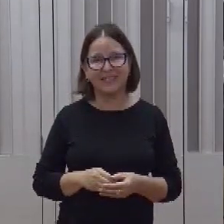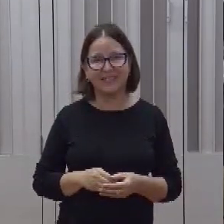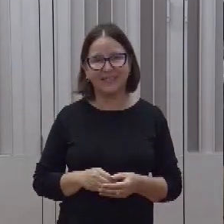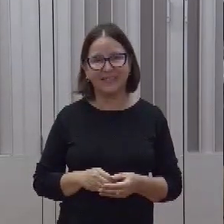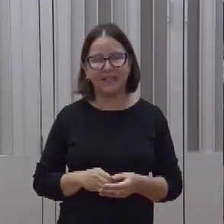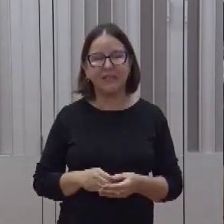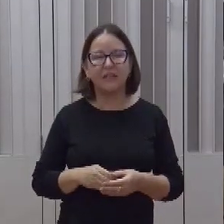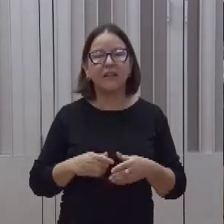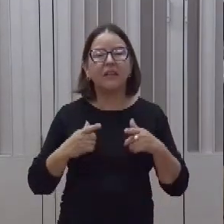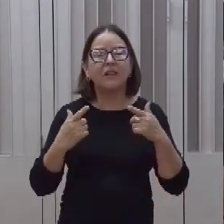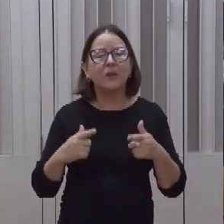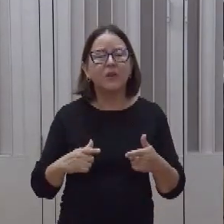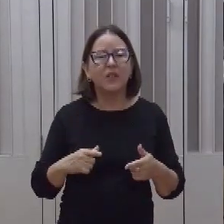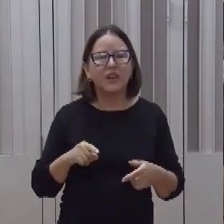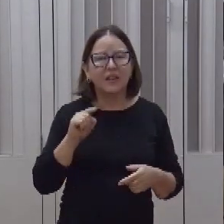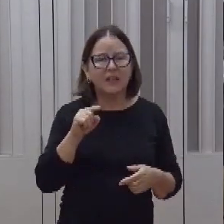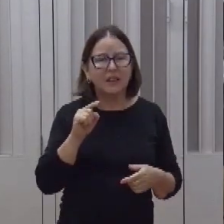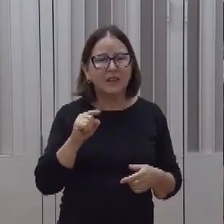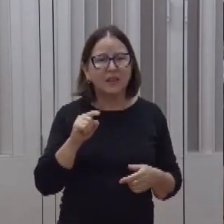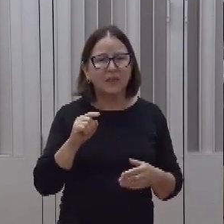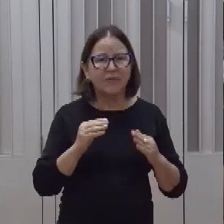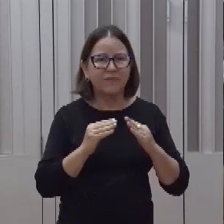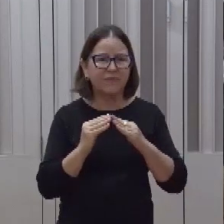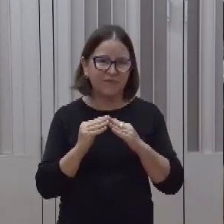Onde tu habitas?